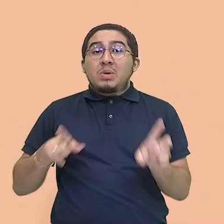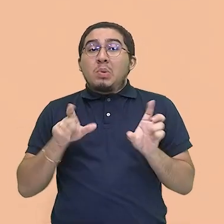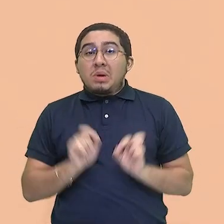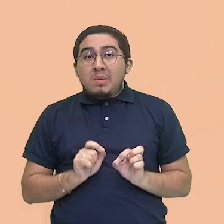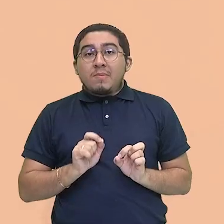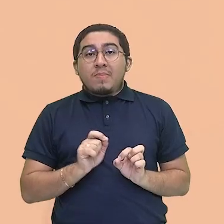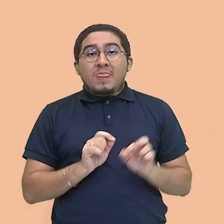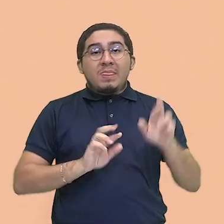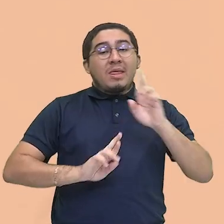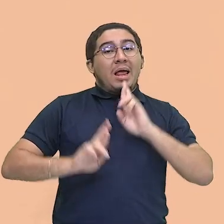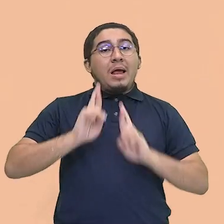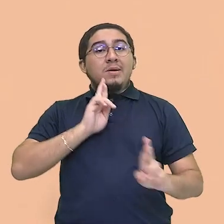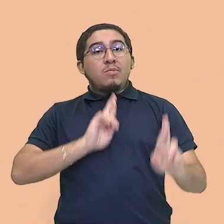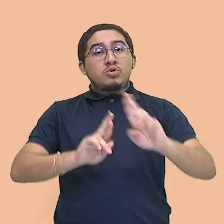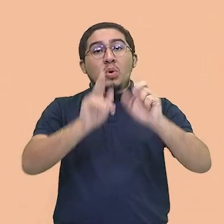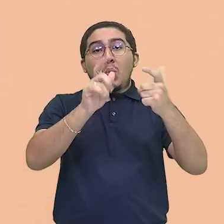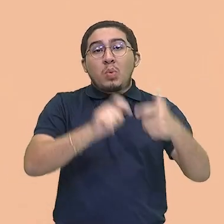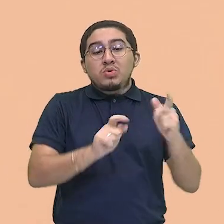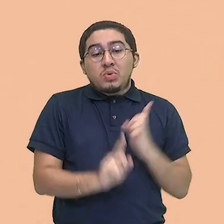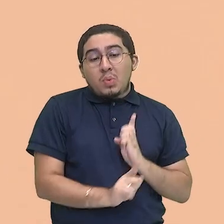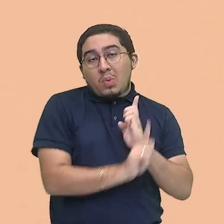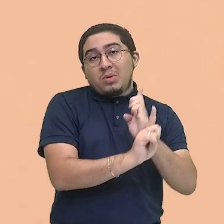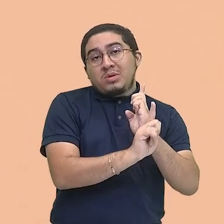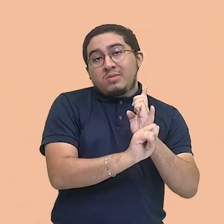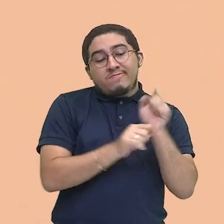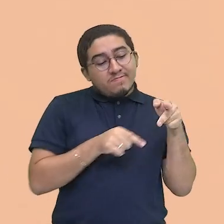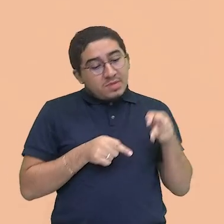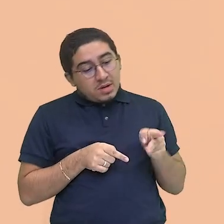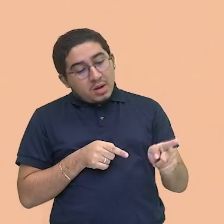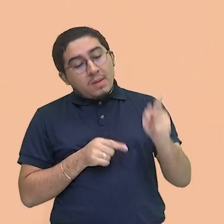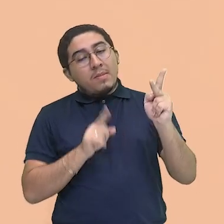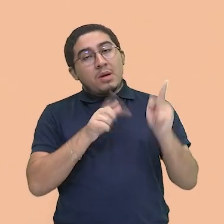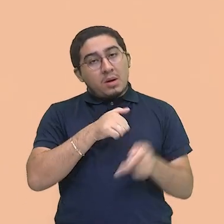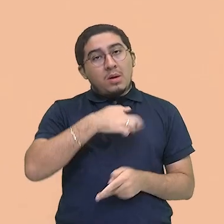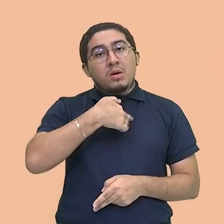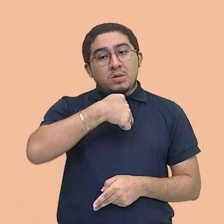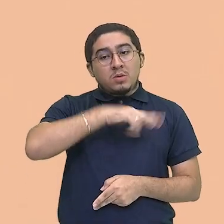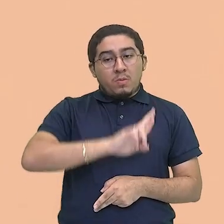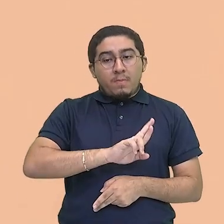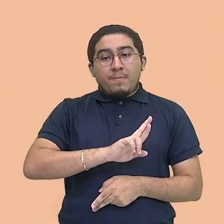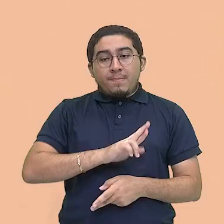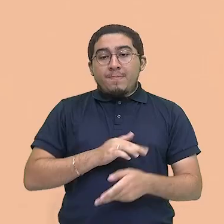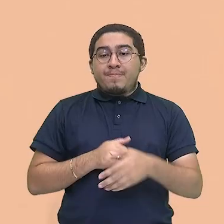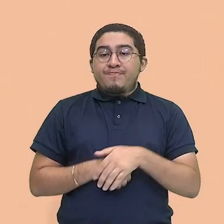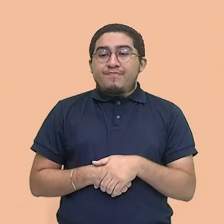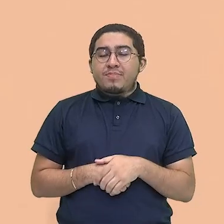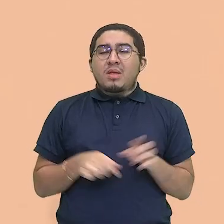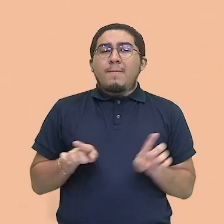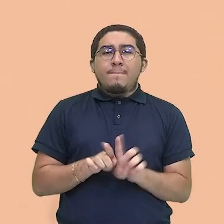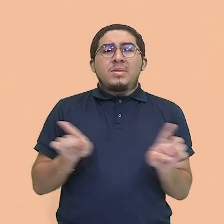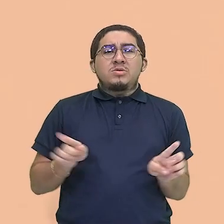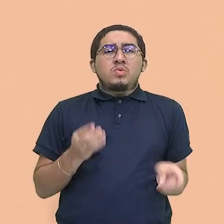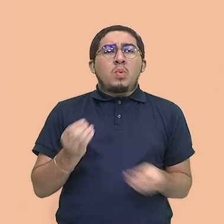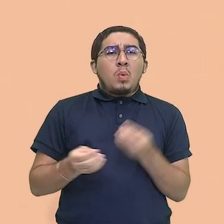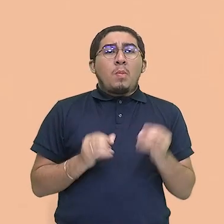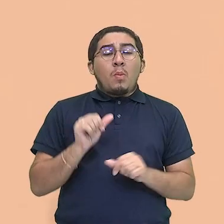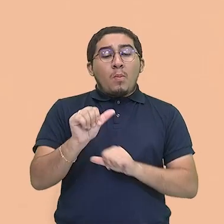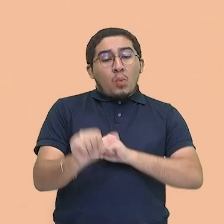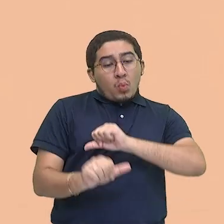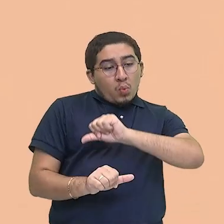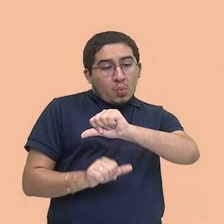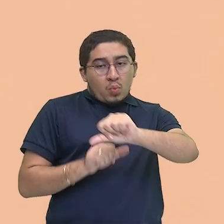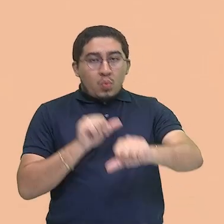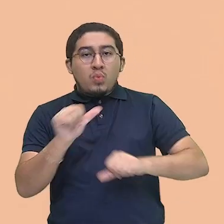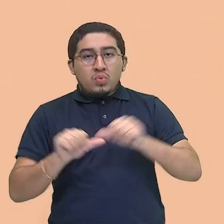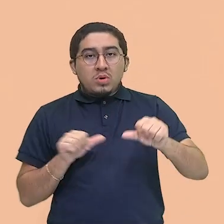partir, né, da questão da religião. E quando que isso começa a mudar? Isso